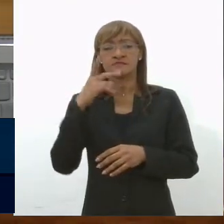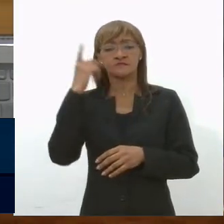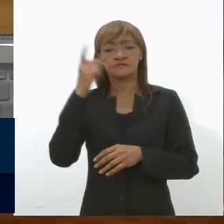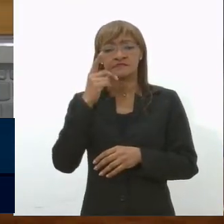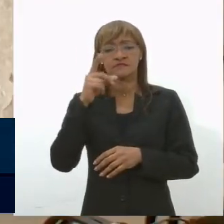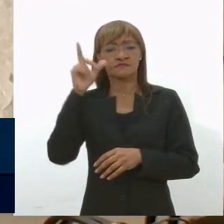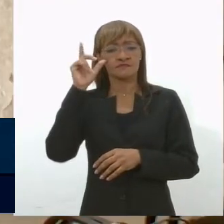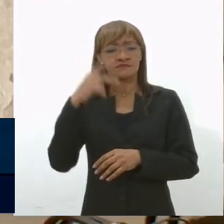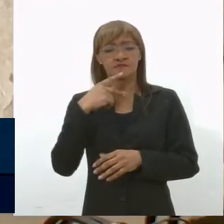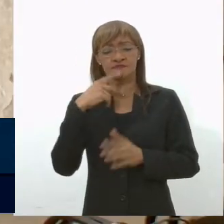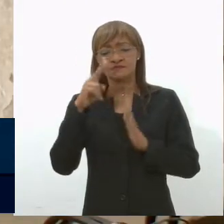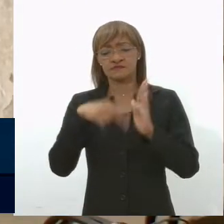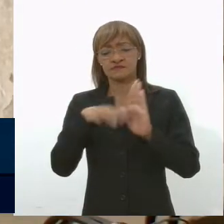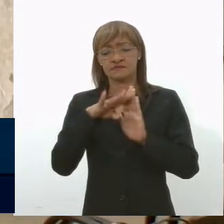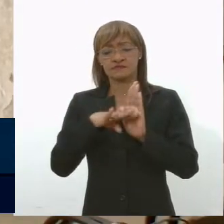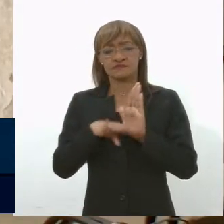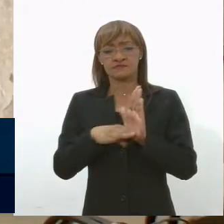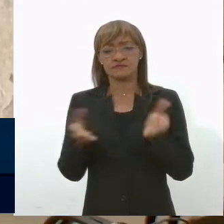expediente.